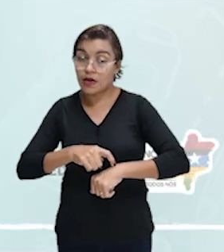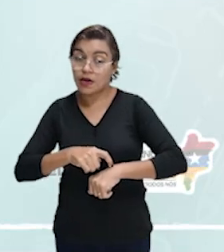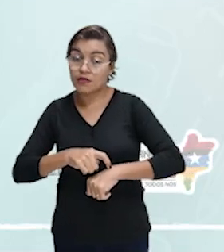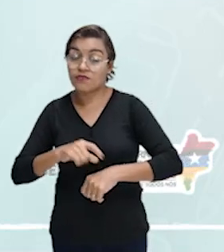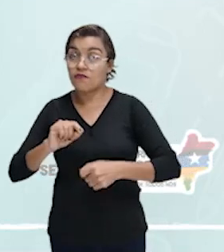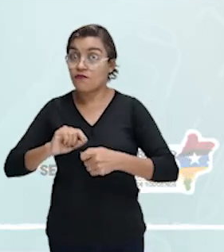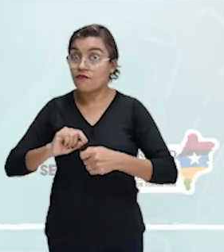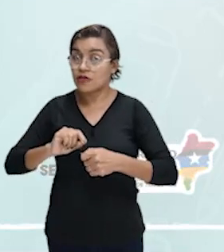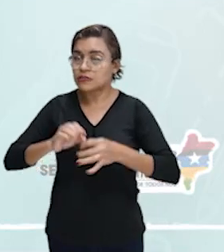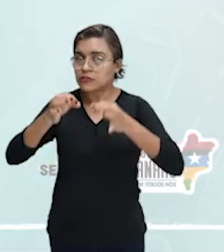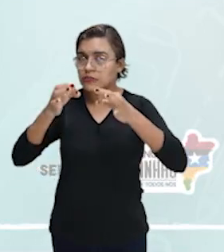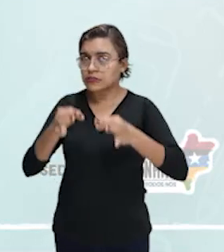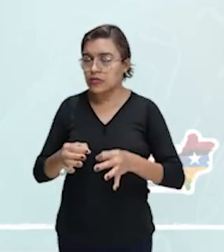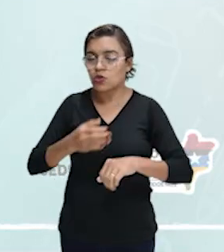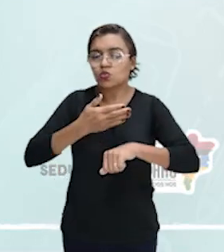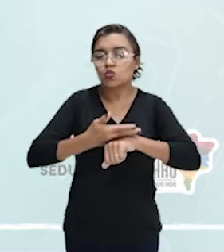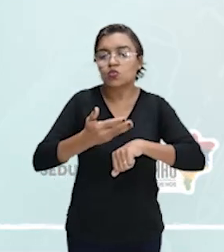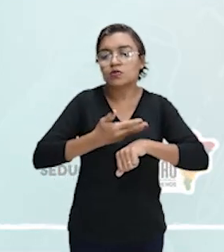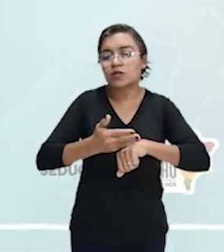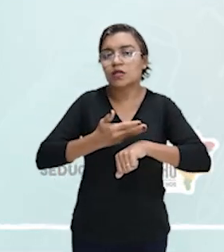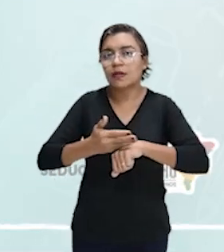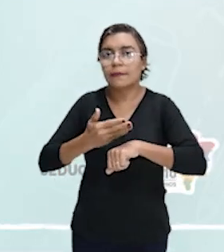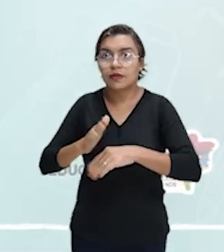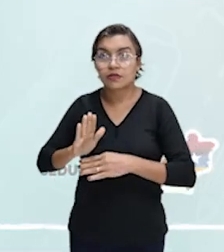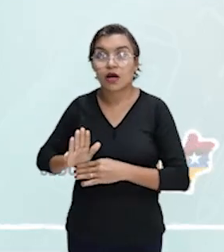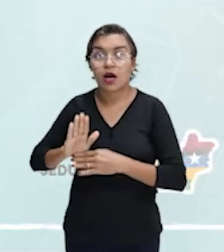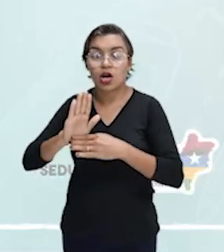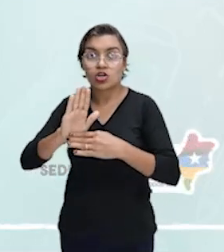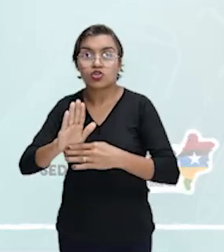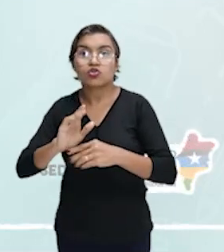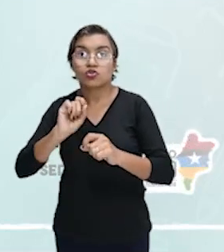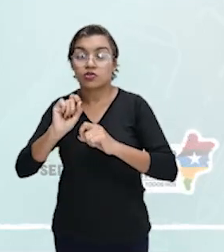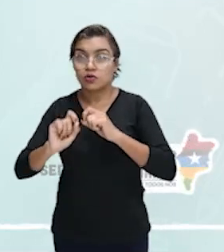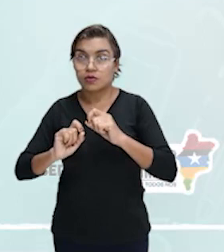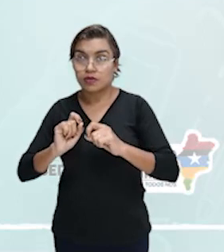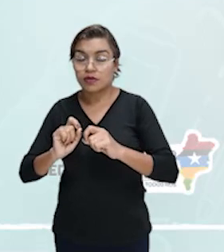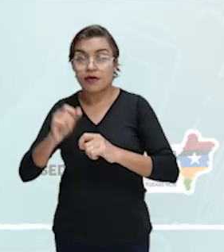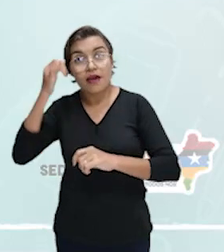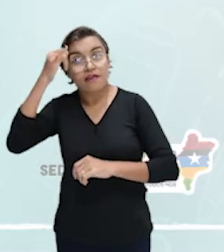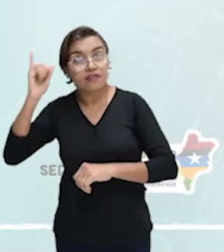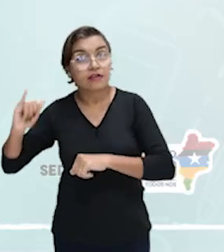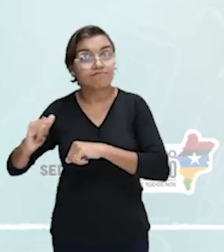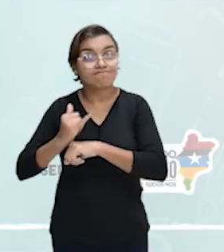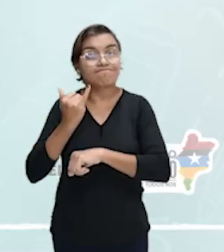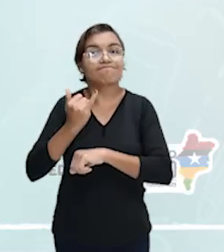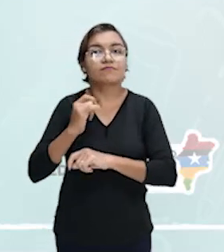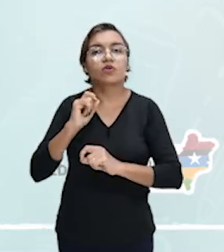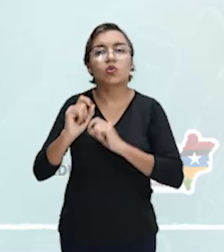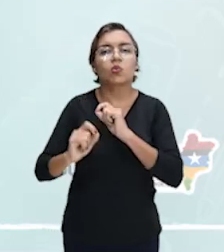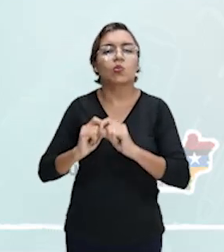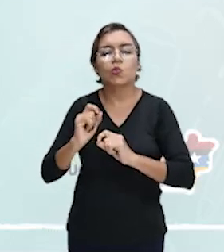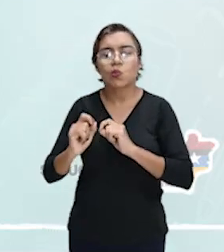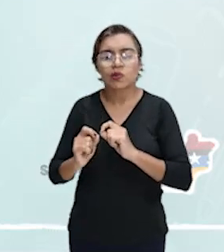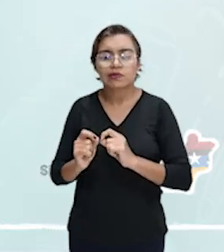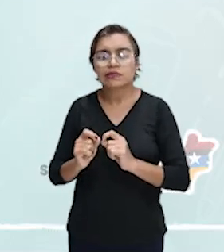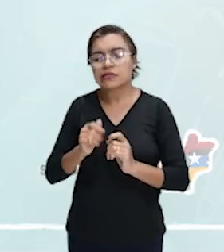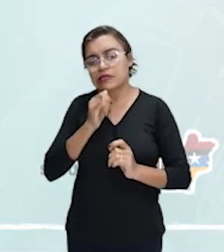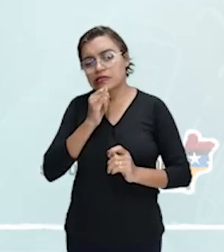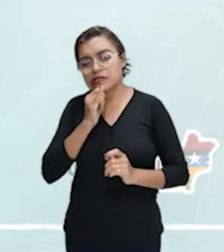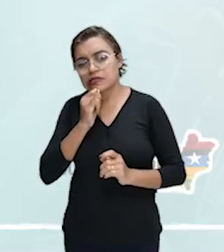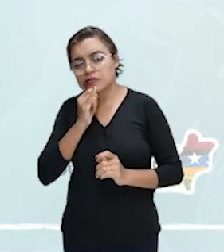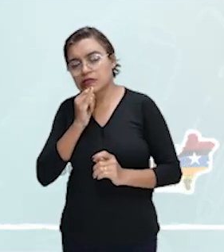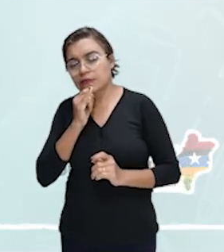percebam, o treinamento desportivo ajuda na prevenção de lesões, que compromete a continuidade